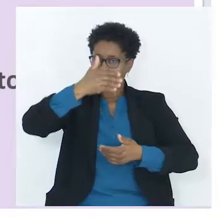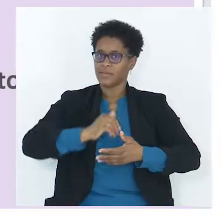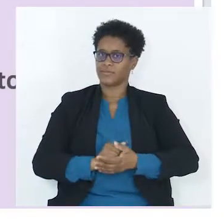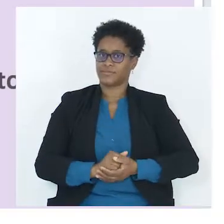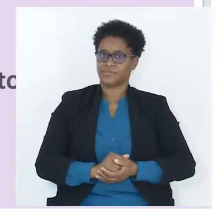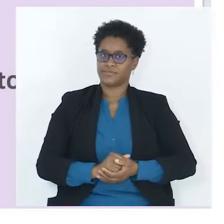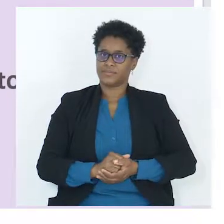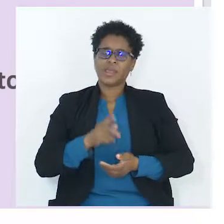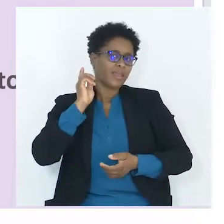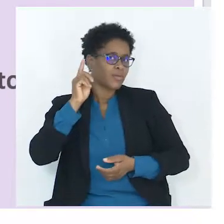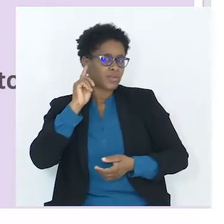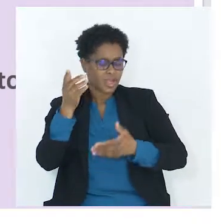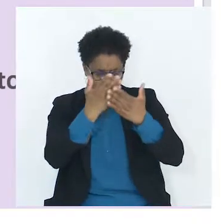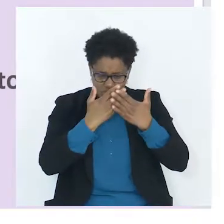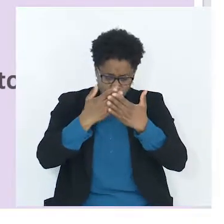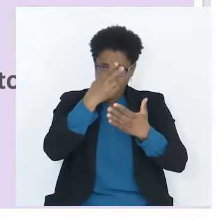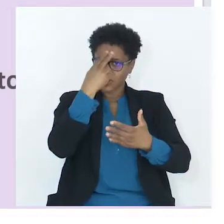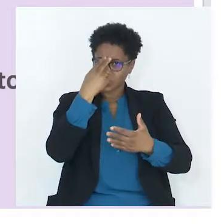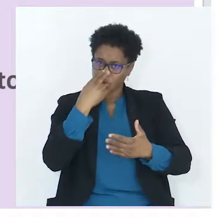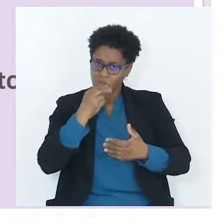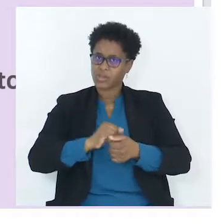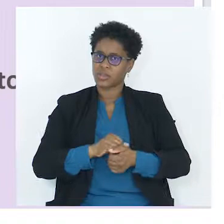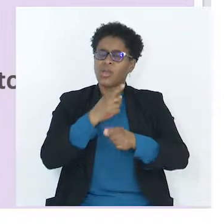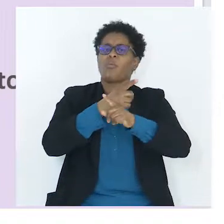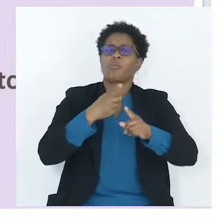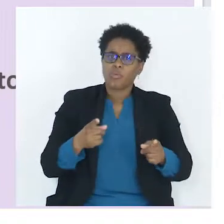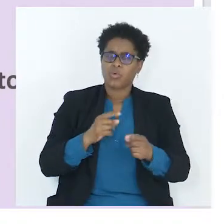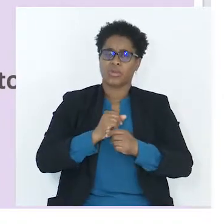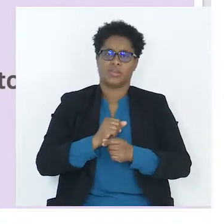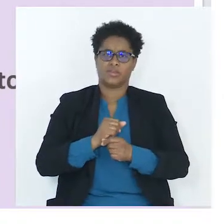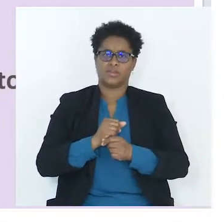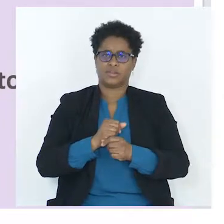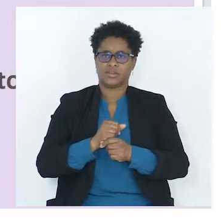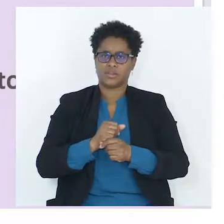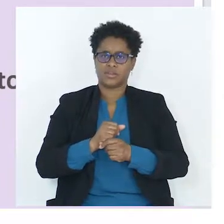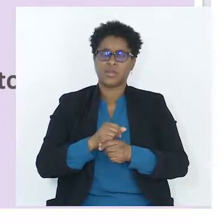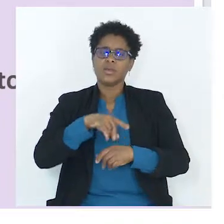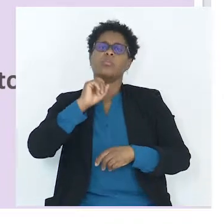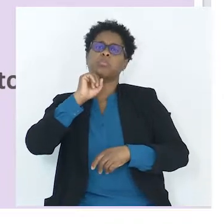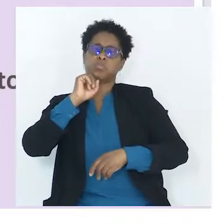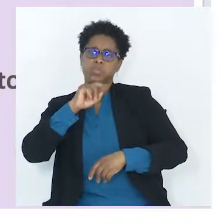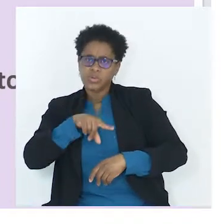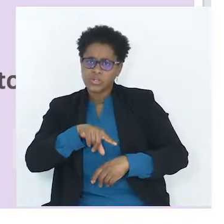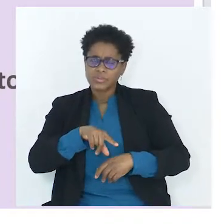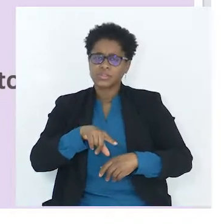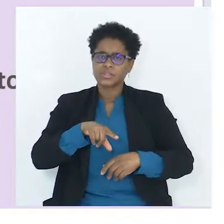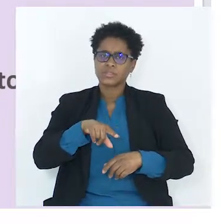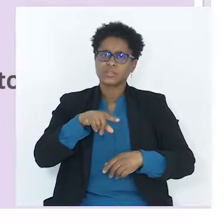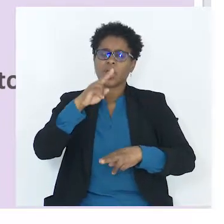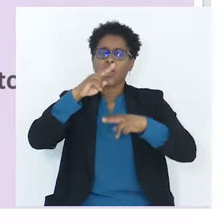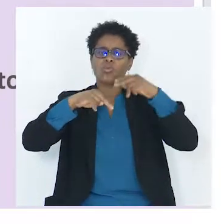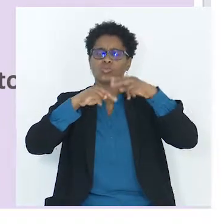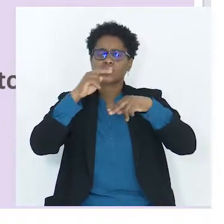Em primeiro lugar, é importante estudar a história porque possibilita